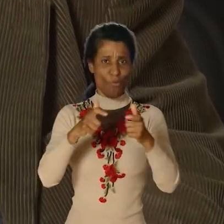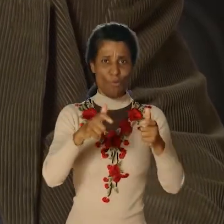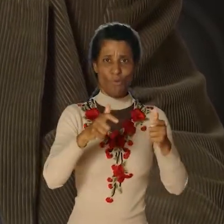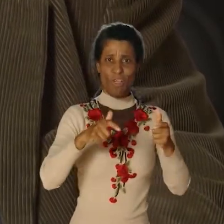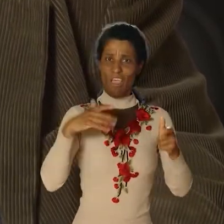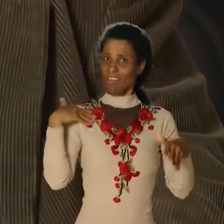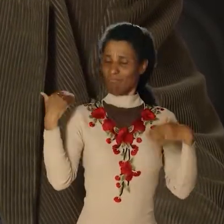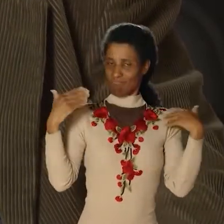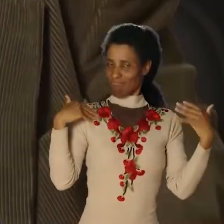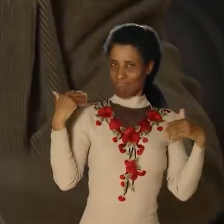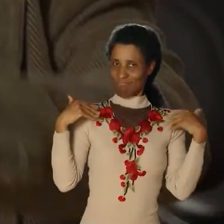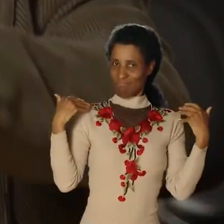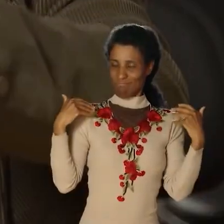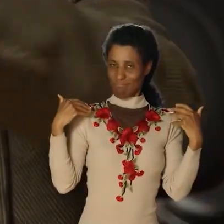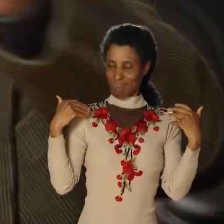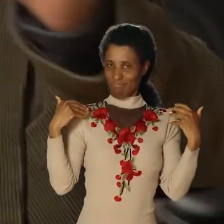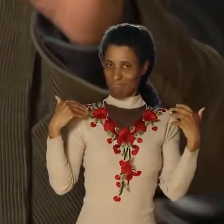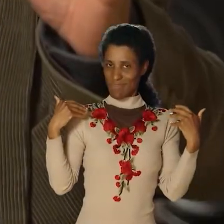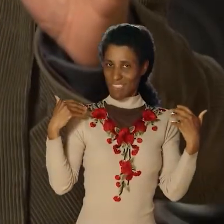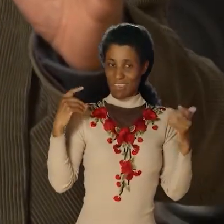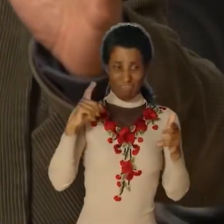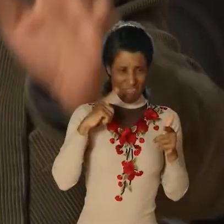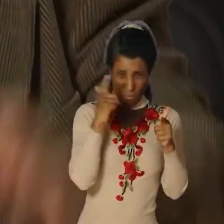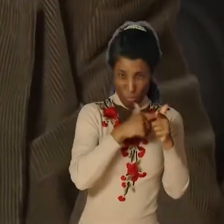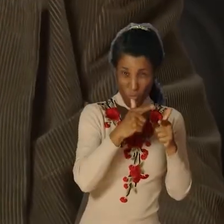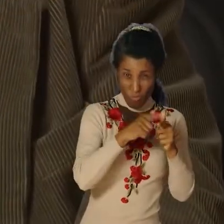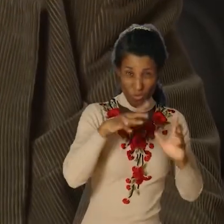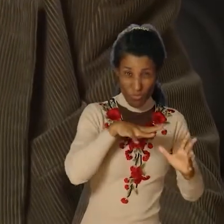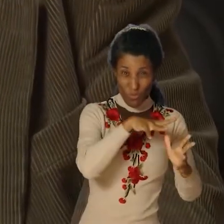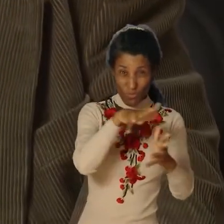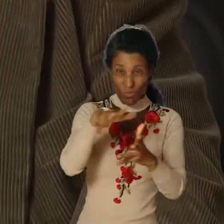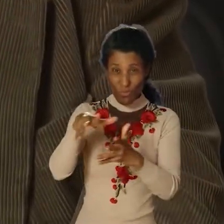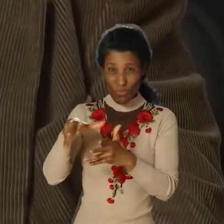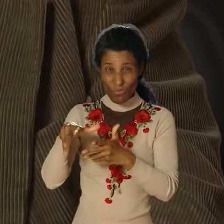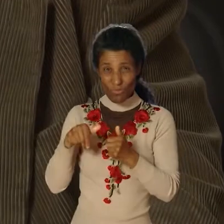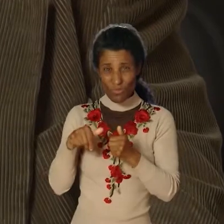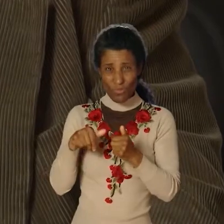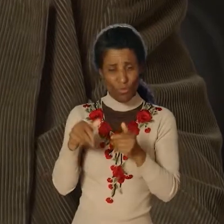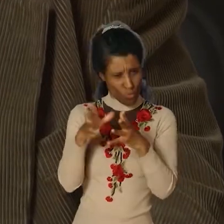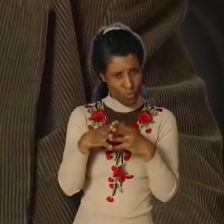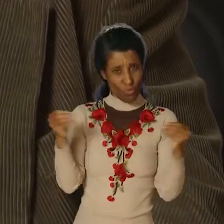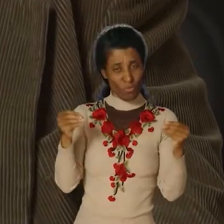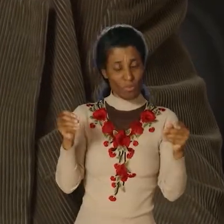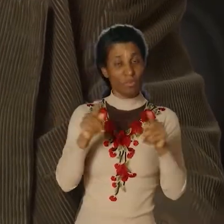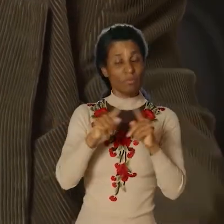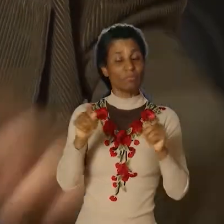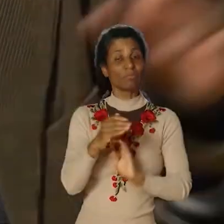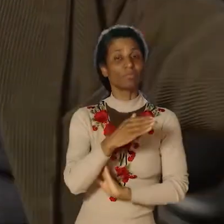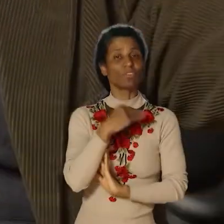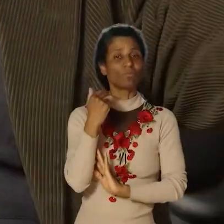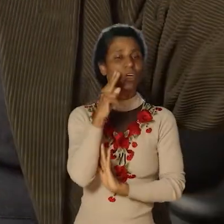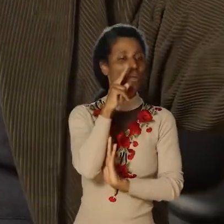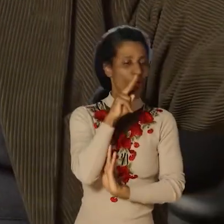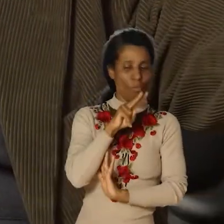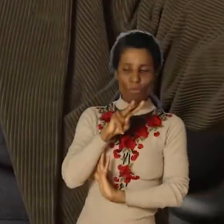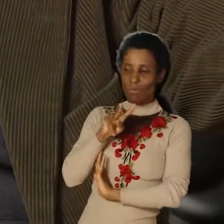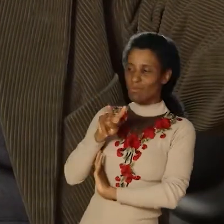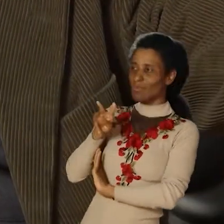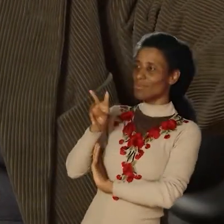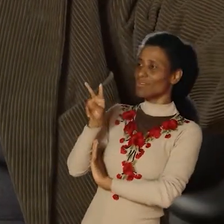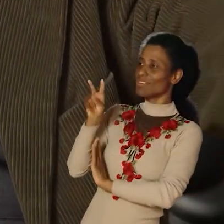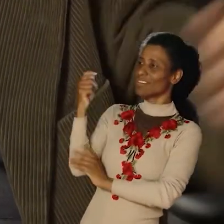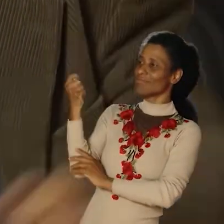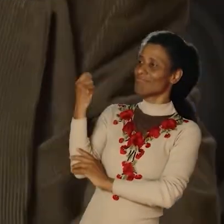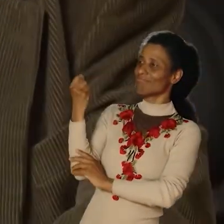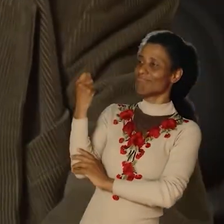ande. Por mais que o mundo desande, se suma ou desapareça, morre voltando a cabeça